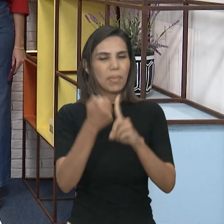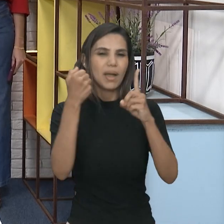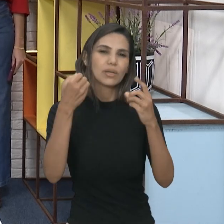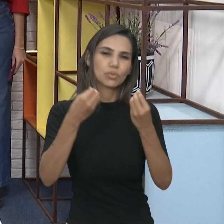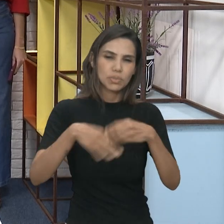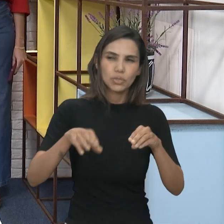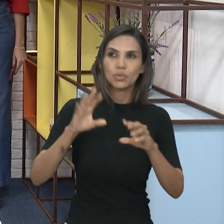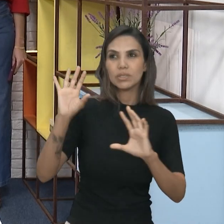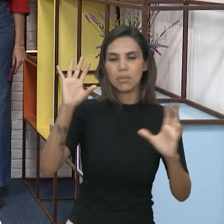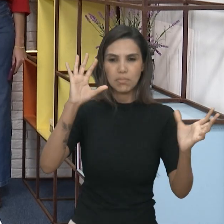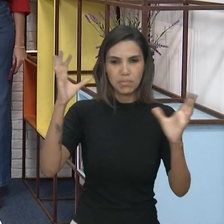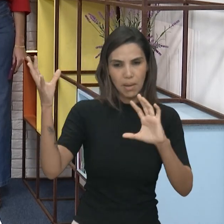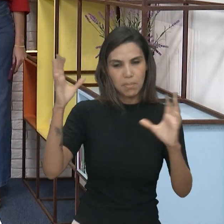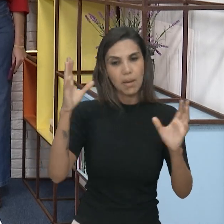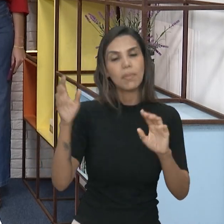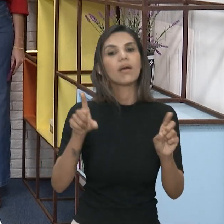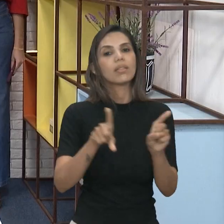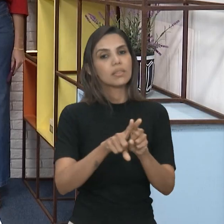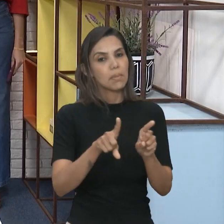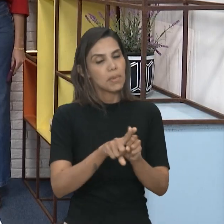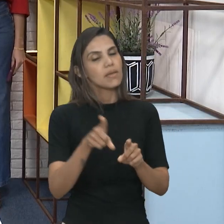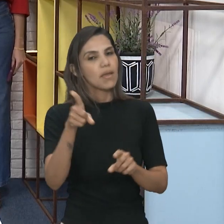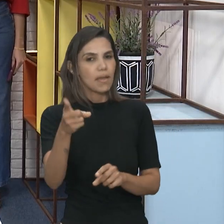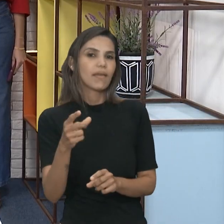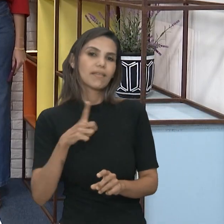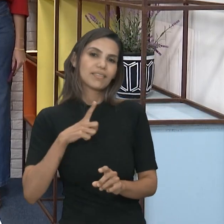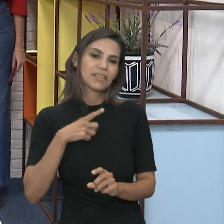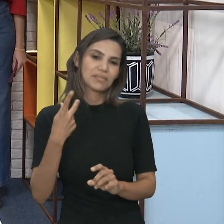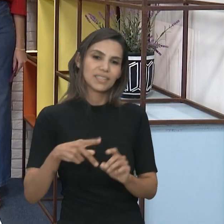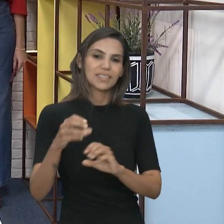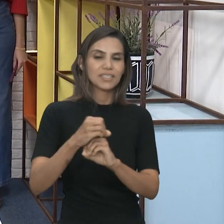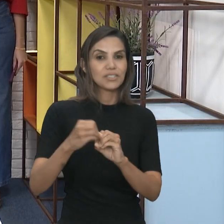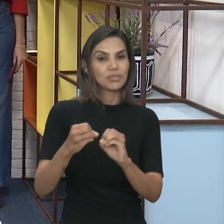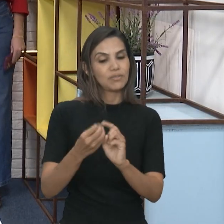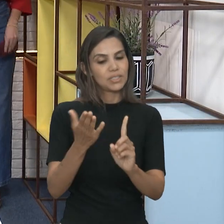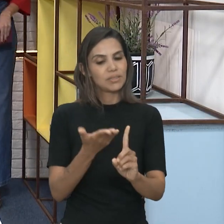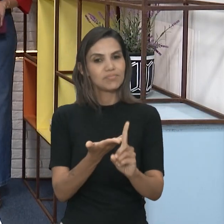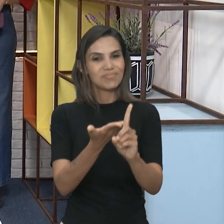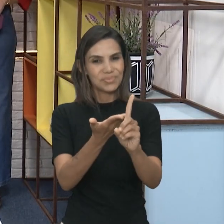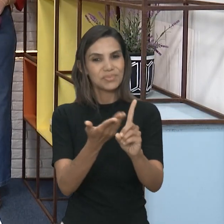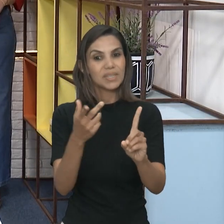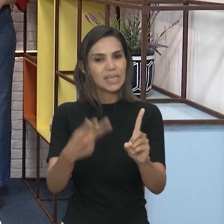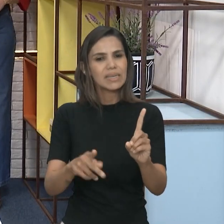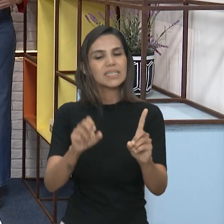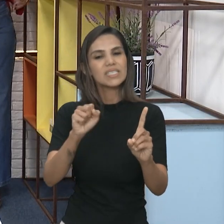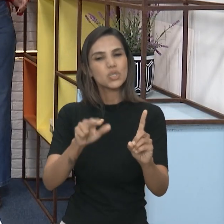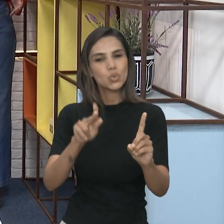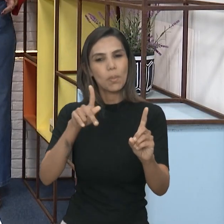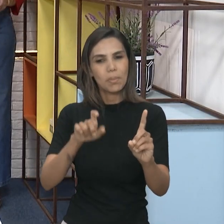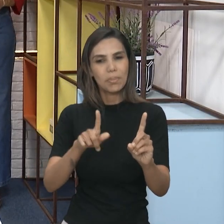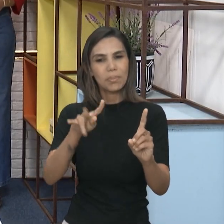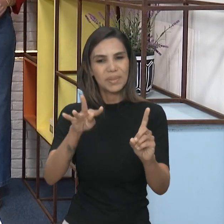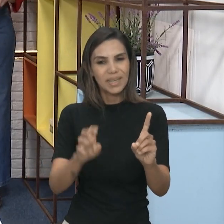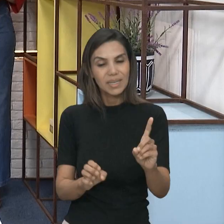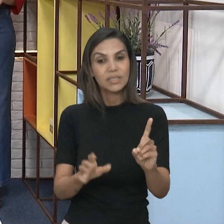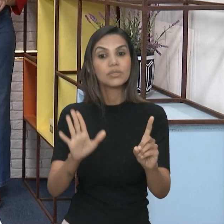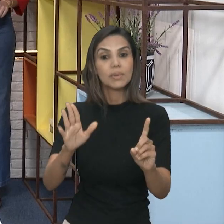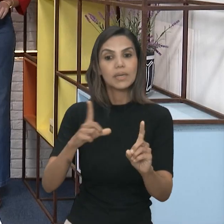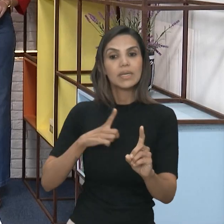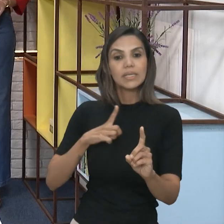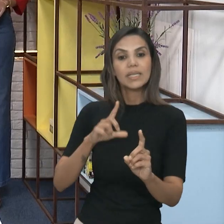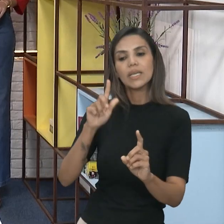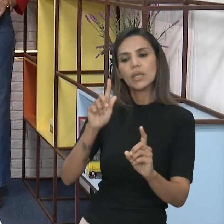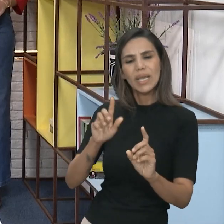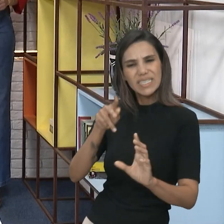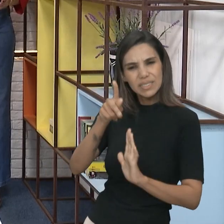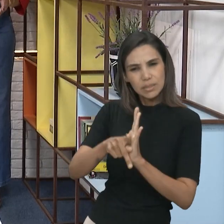Estudos Socioambientais, também foi indicado pela UFG como um suplente. O GIMClima é articulado pela Agência Municipal